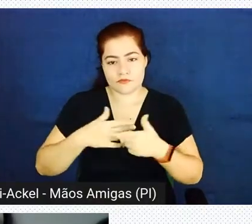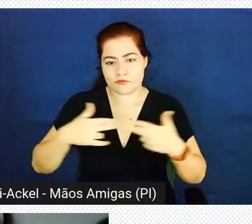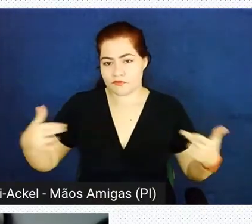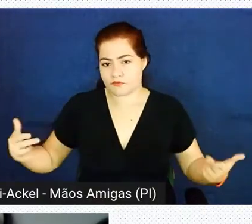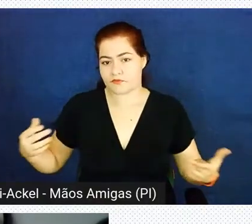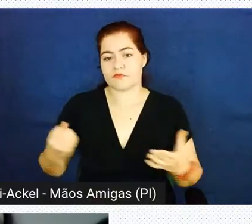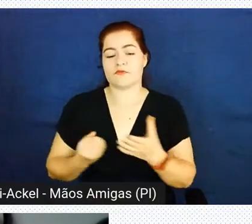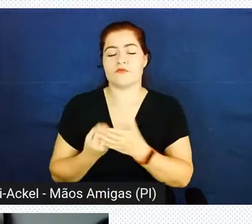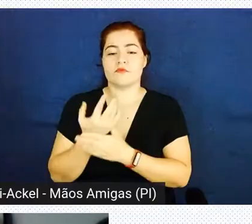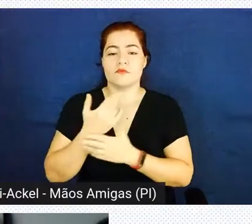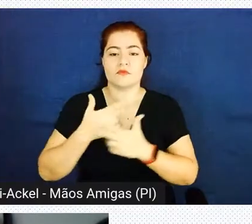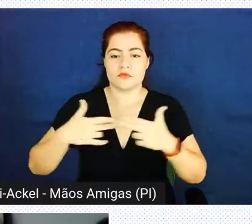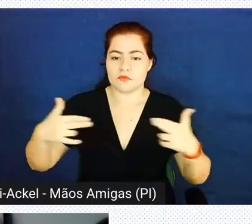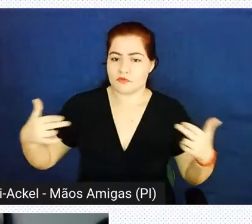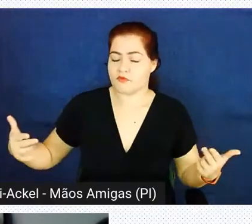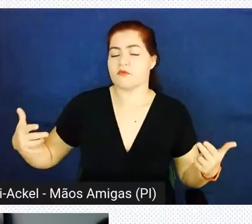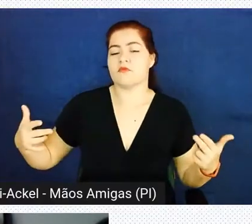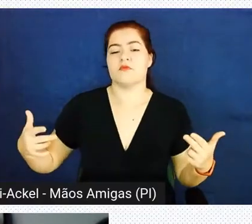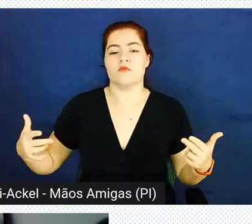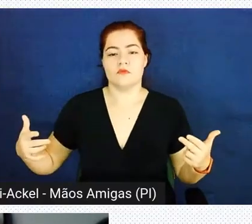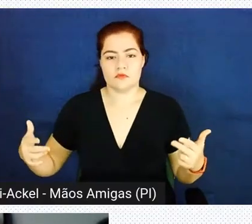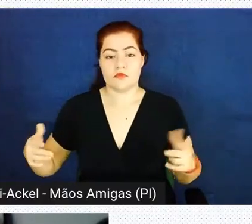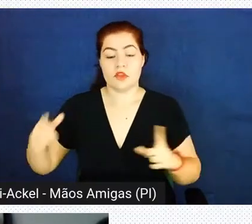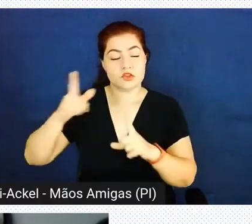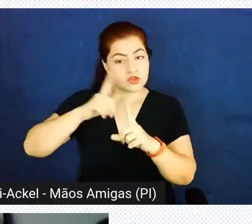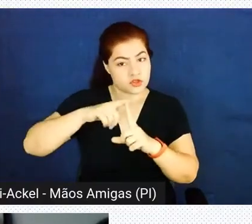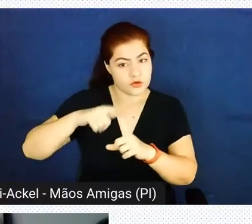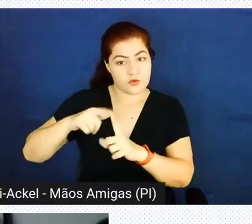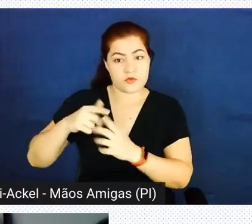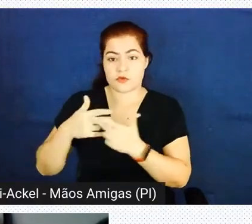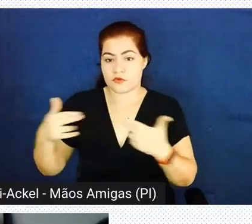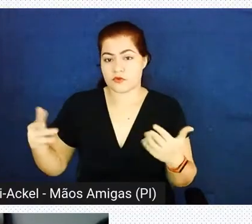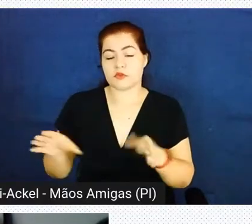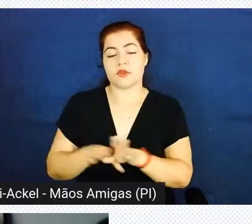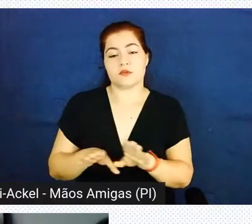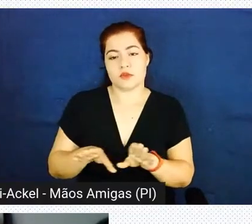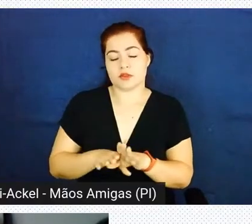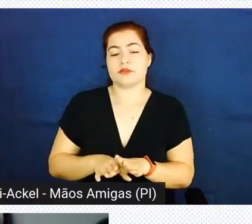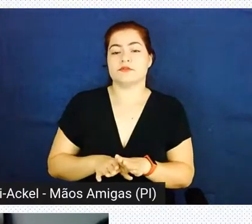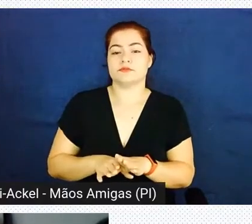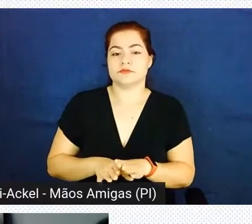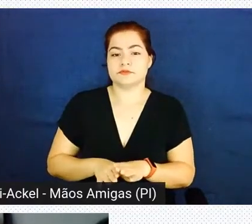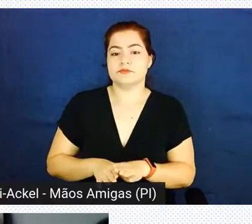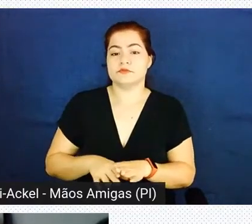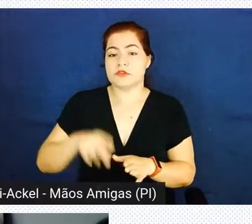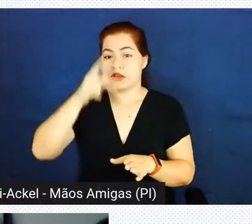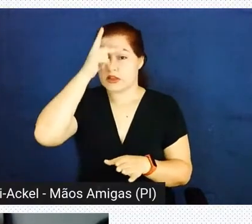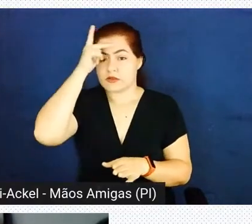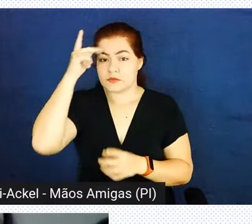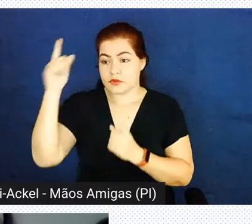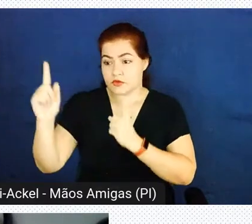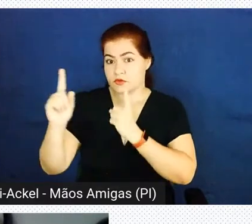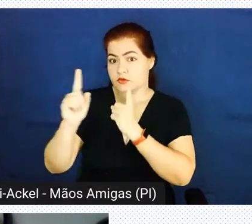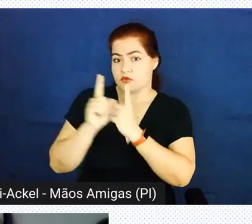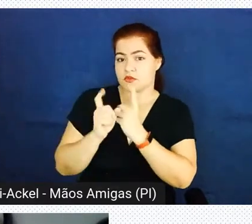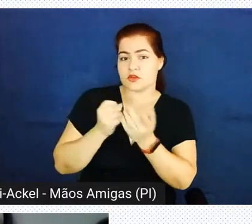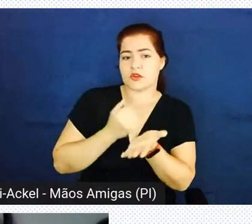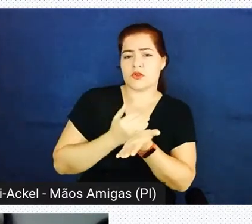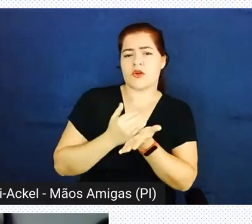de variado porte também. E as pessoas se aproximavam dele e começavam a exibir